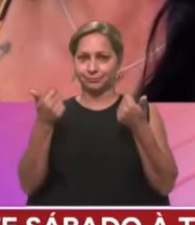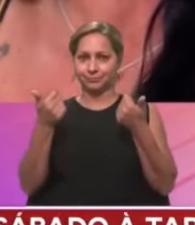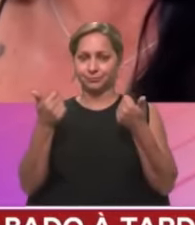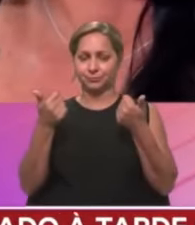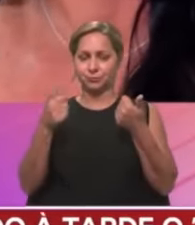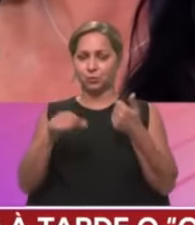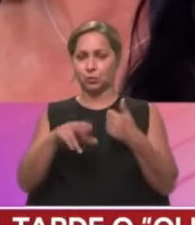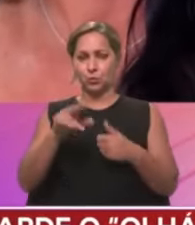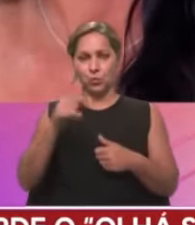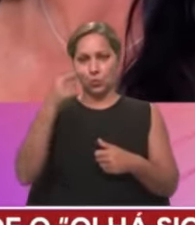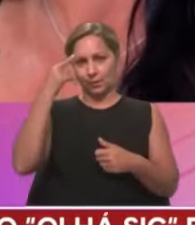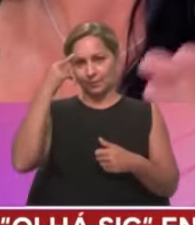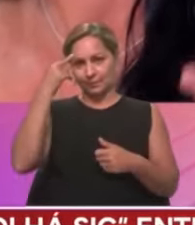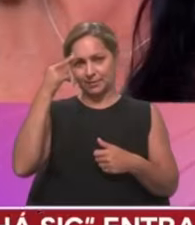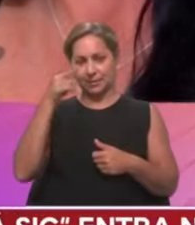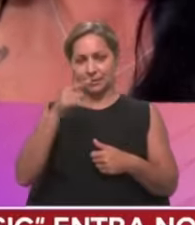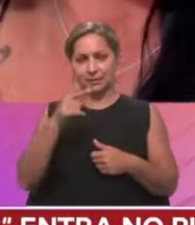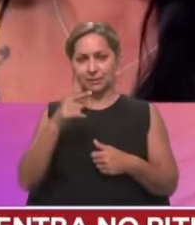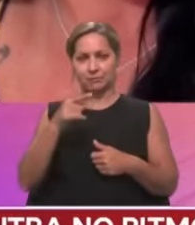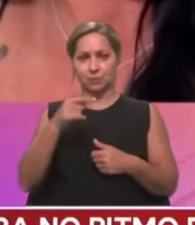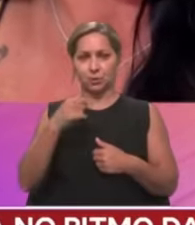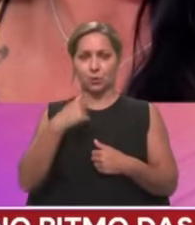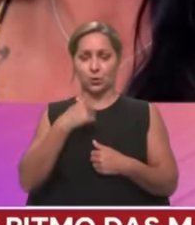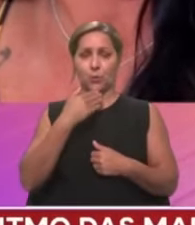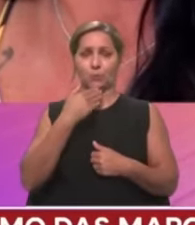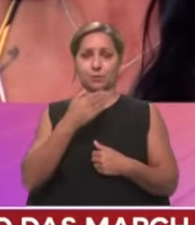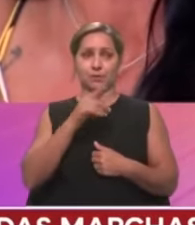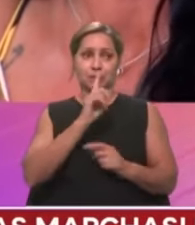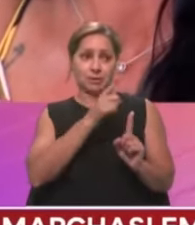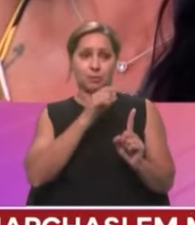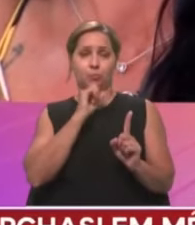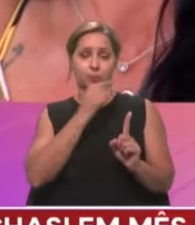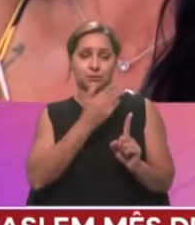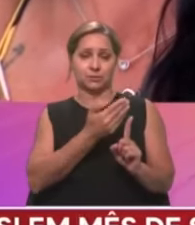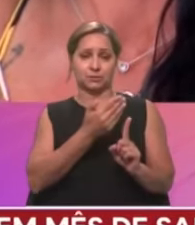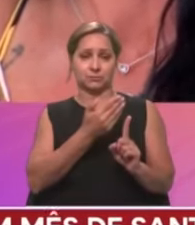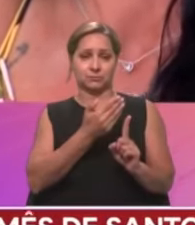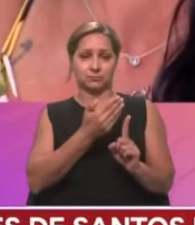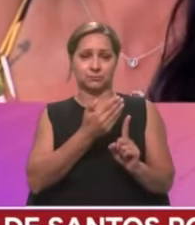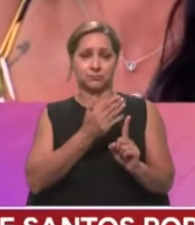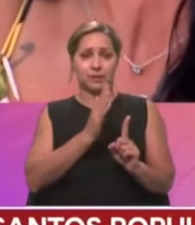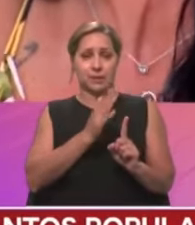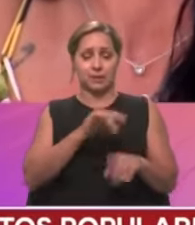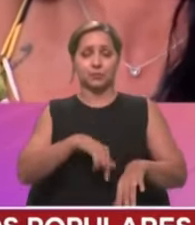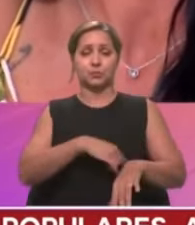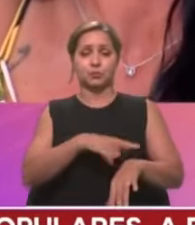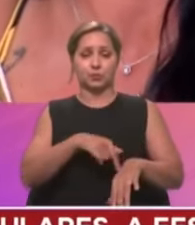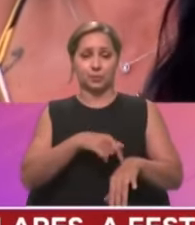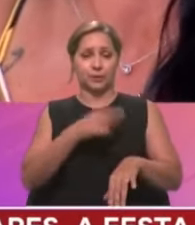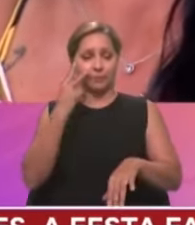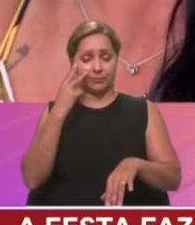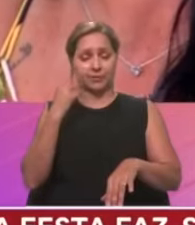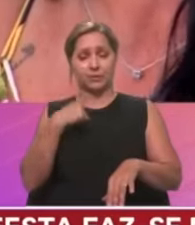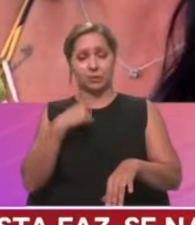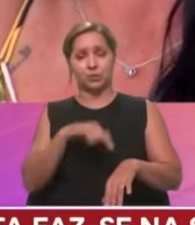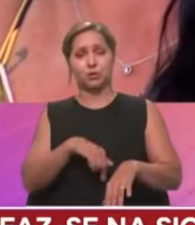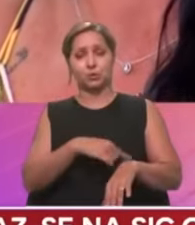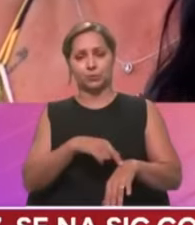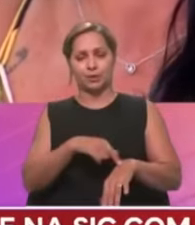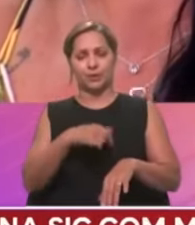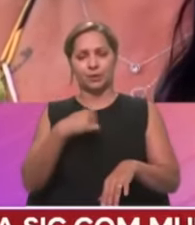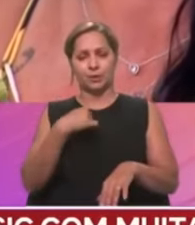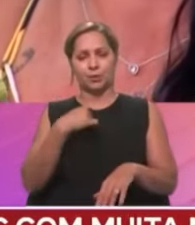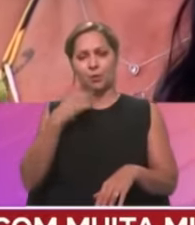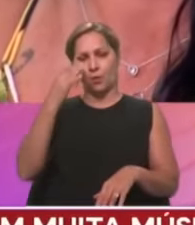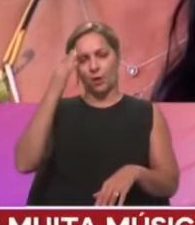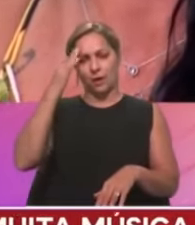diria que o Francisco não fosse tudo aquilo que eu também tinha pedido não é tinha que esperar um bocadinho exatamente e esperei e esperei eu penso que nunca em tempo algum